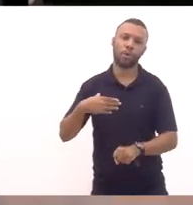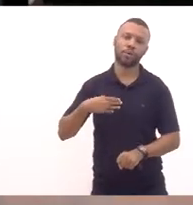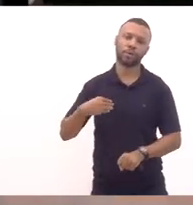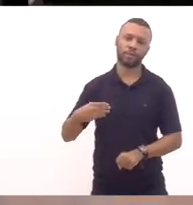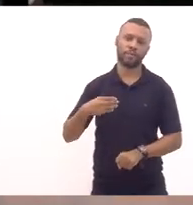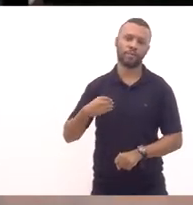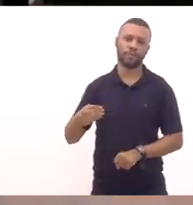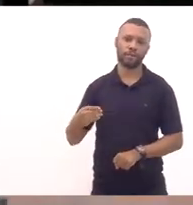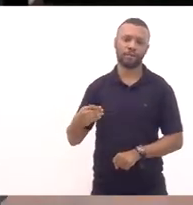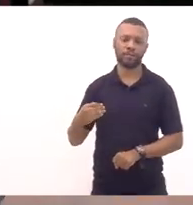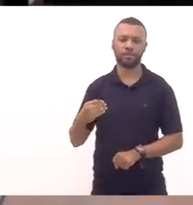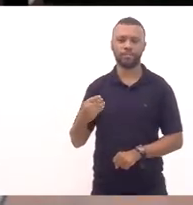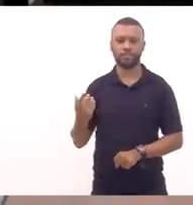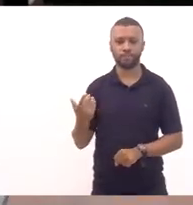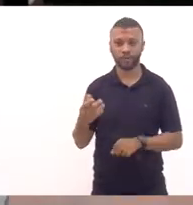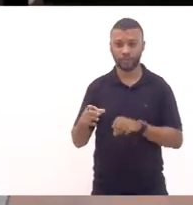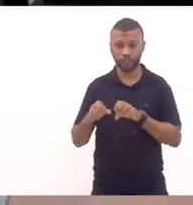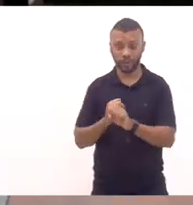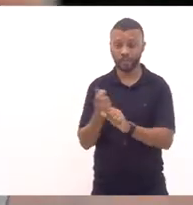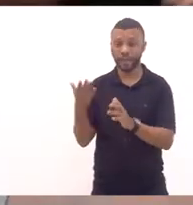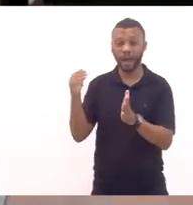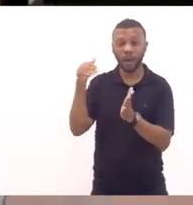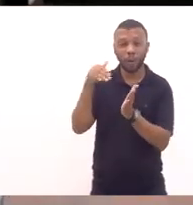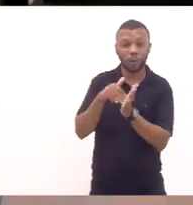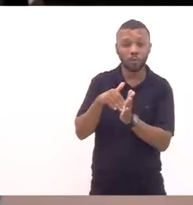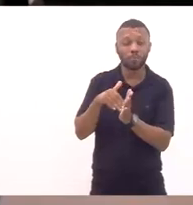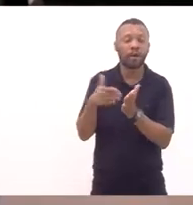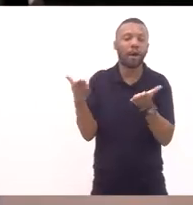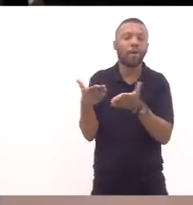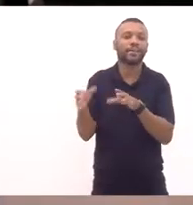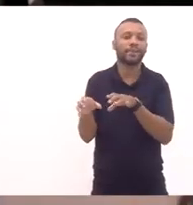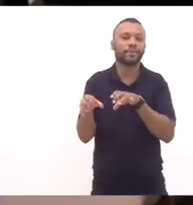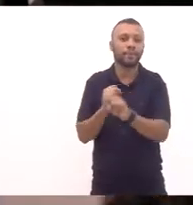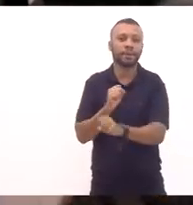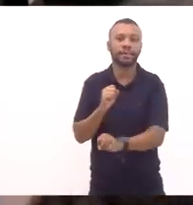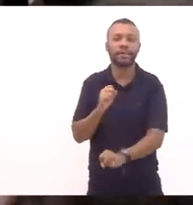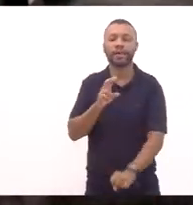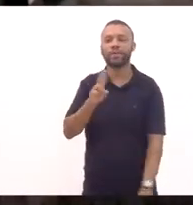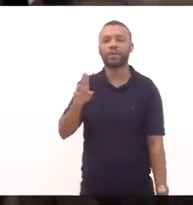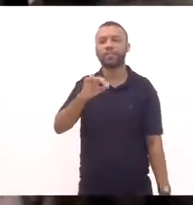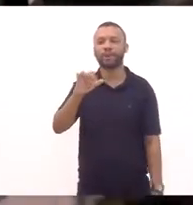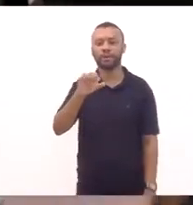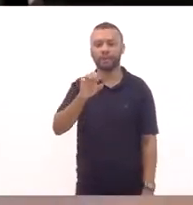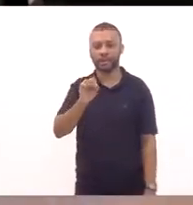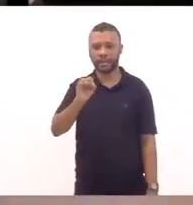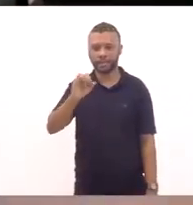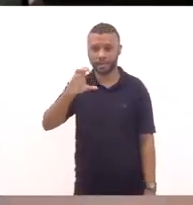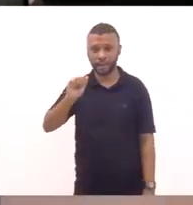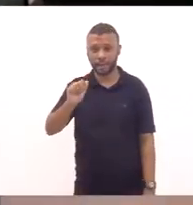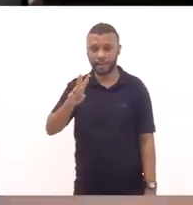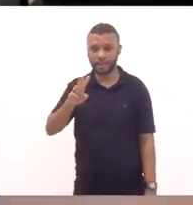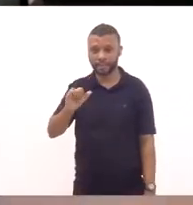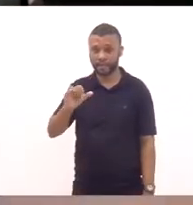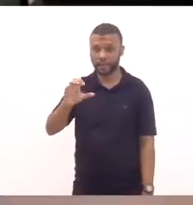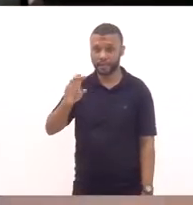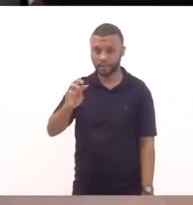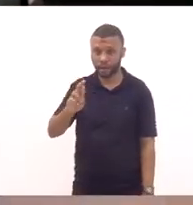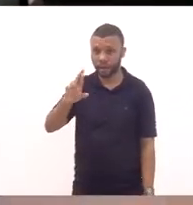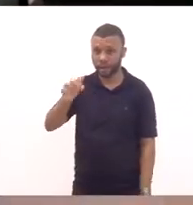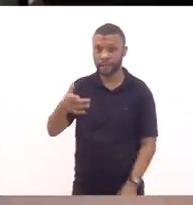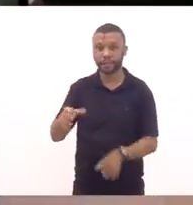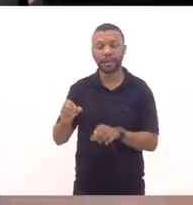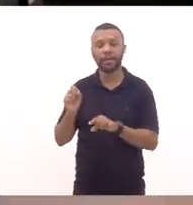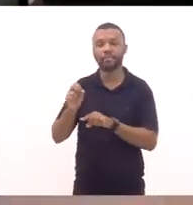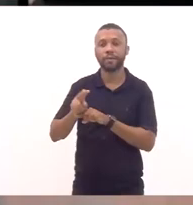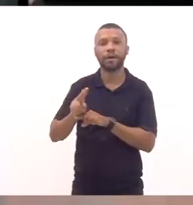minha filha última está se formando agora, é a Jéssica Vitória ali, né, que está fazendo